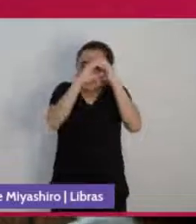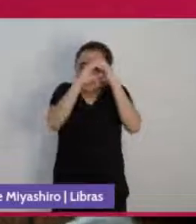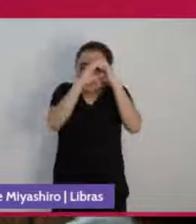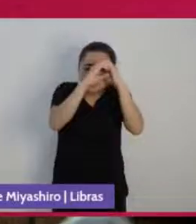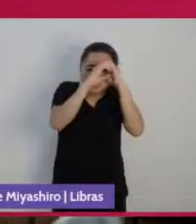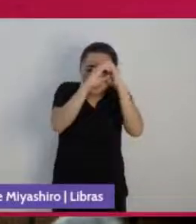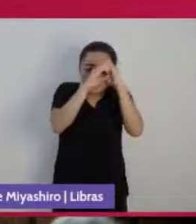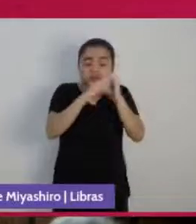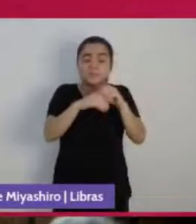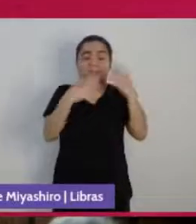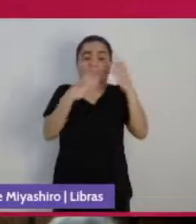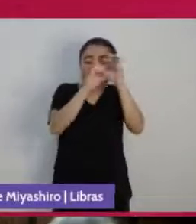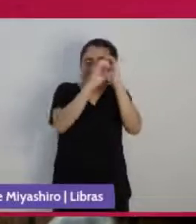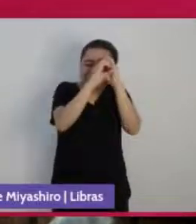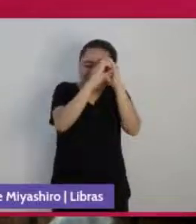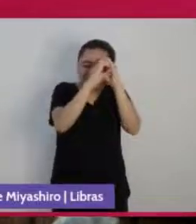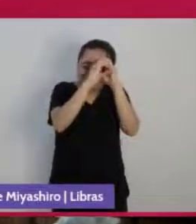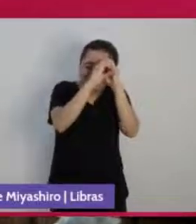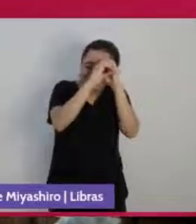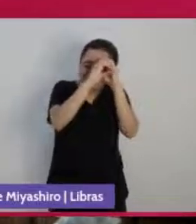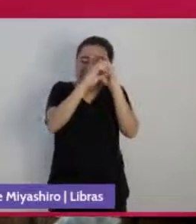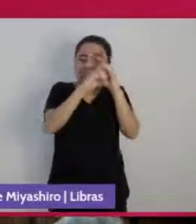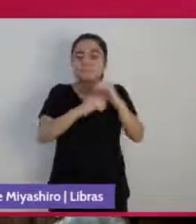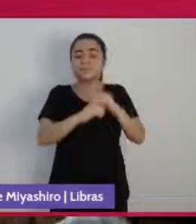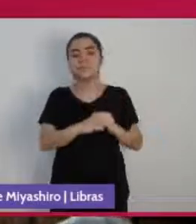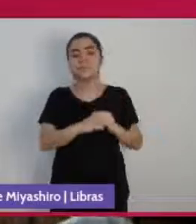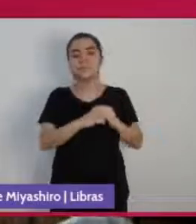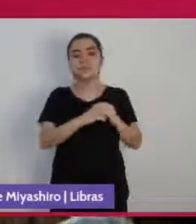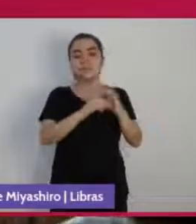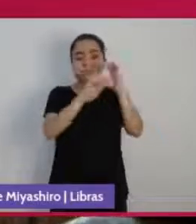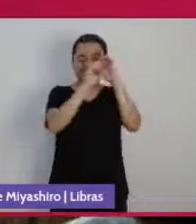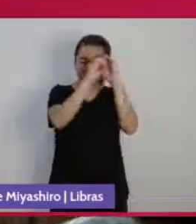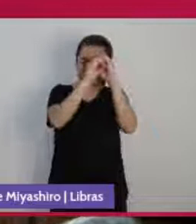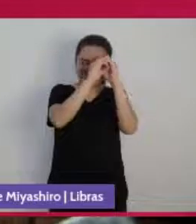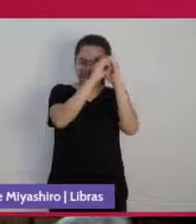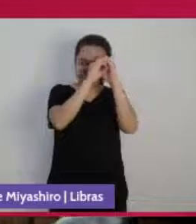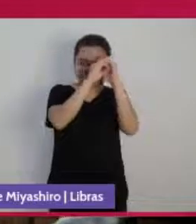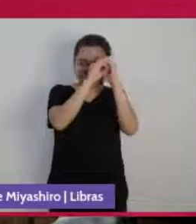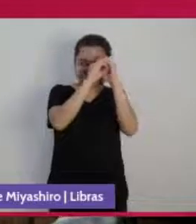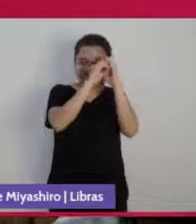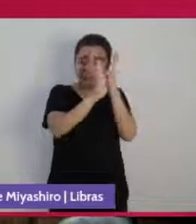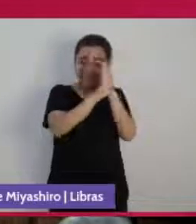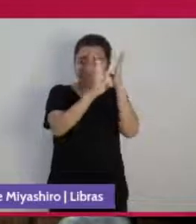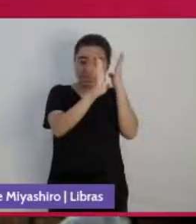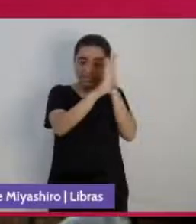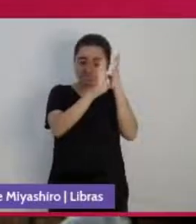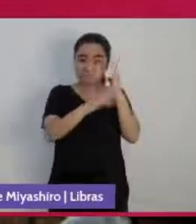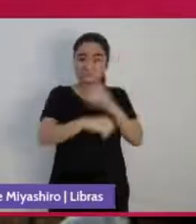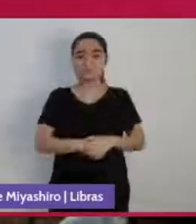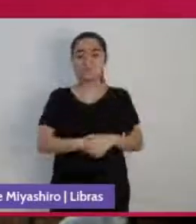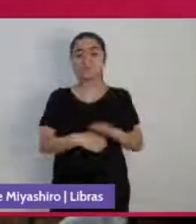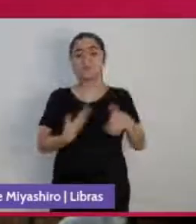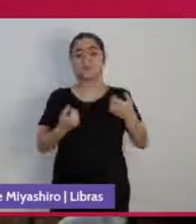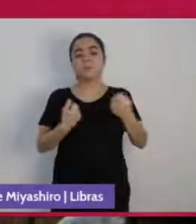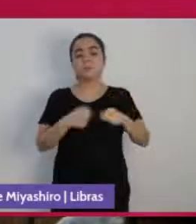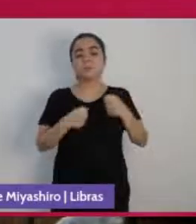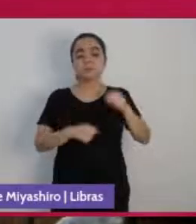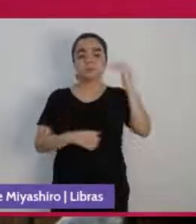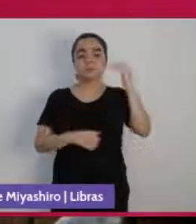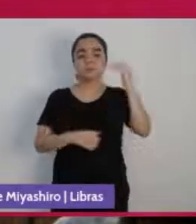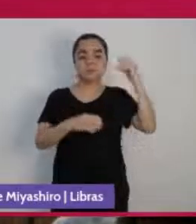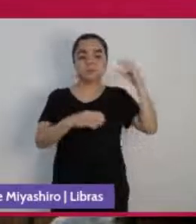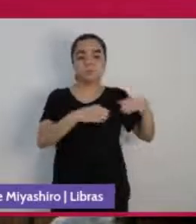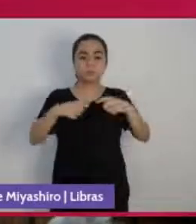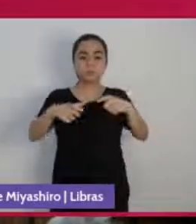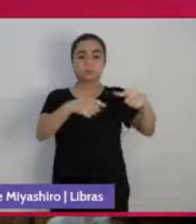é pequenininho o tamanho do detector. Então, eu tenho que saber posicionar. Aqui colocou